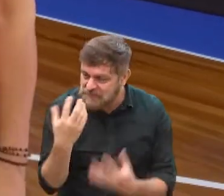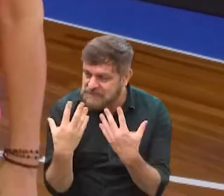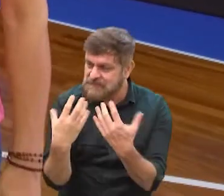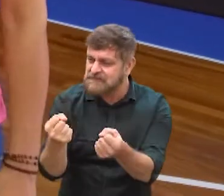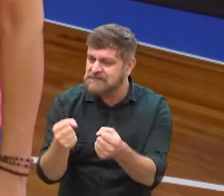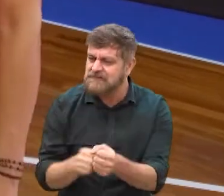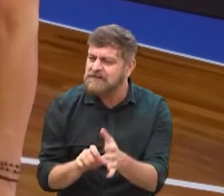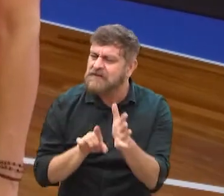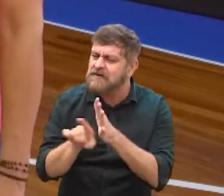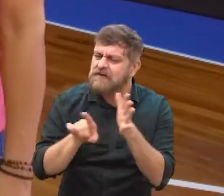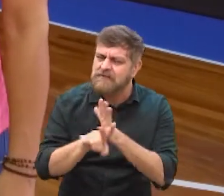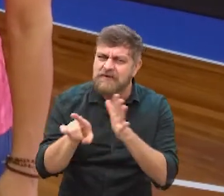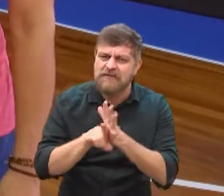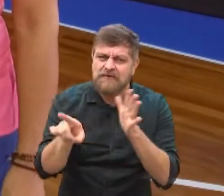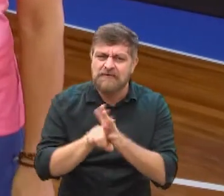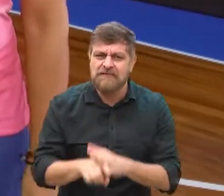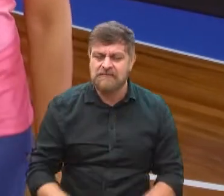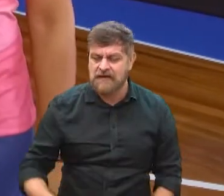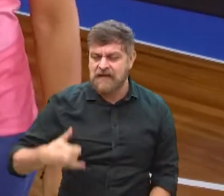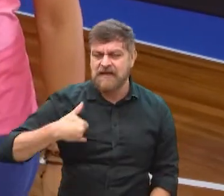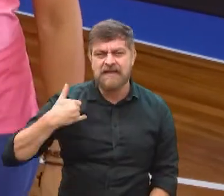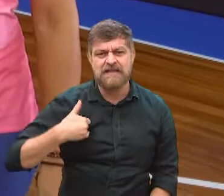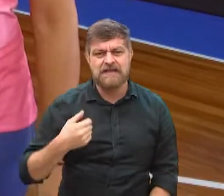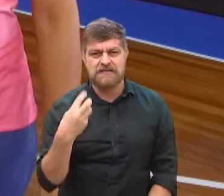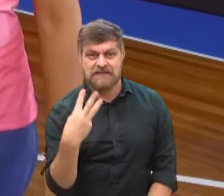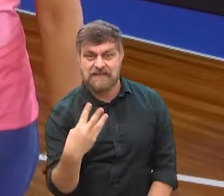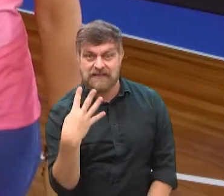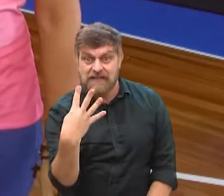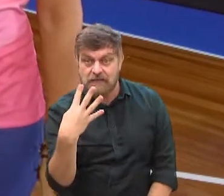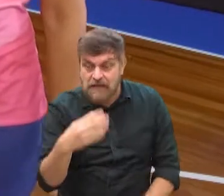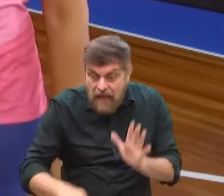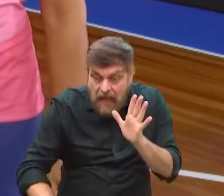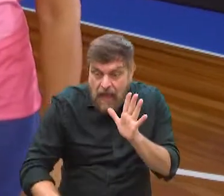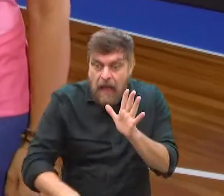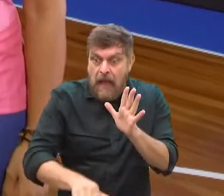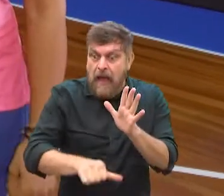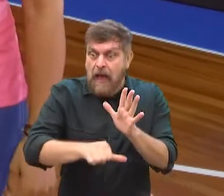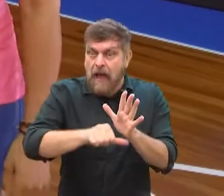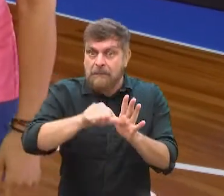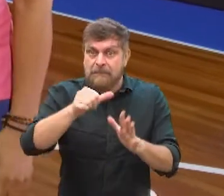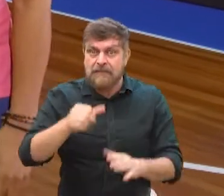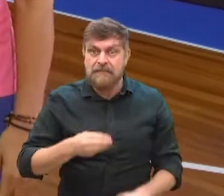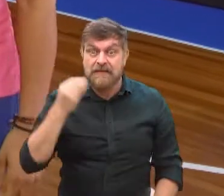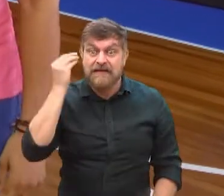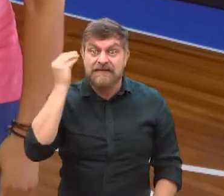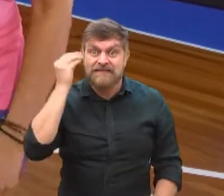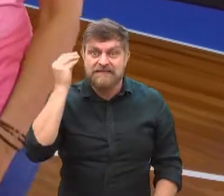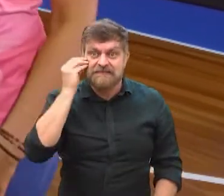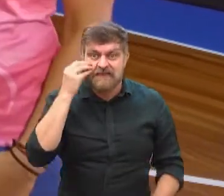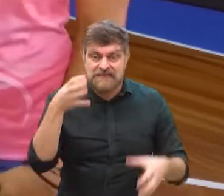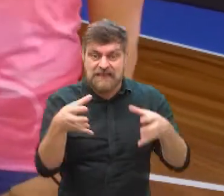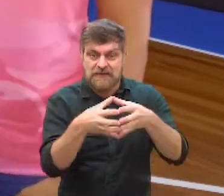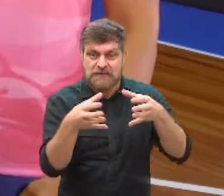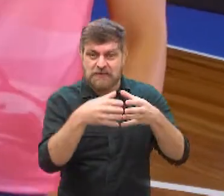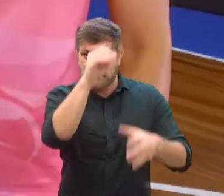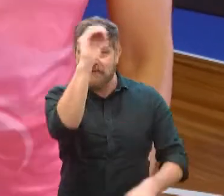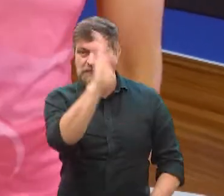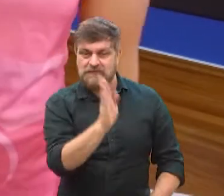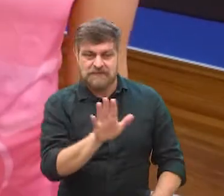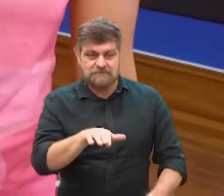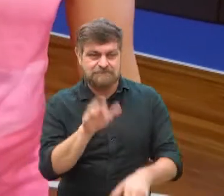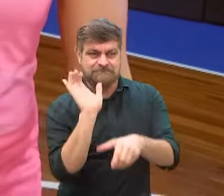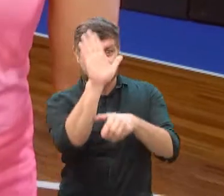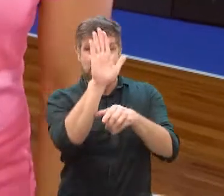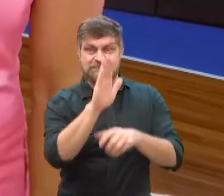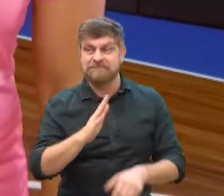que história é essa? Aos 34 anos, surgiu a primeira oportunidade de defender a seleção brasileira? Exatamente. Para mim foi